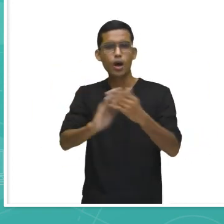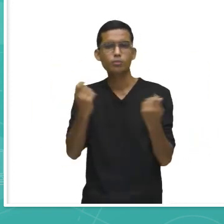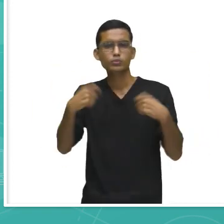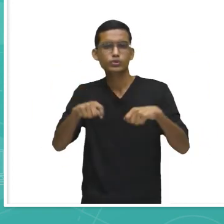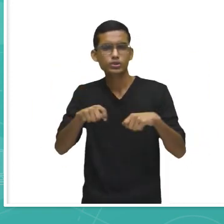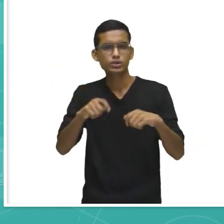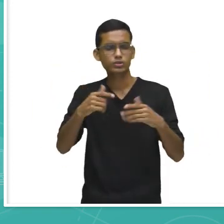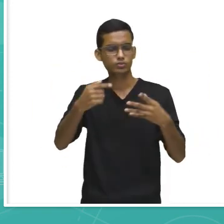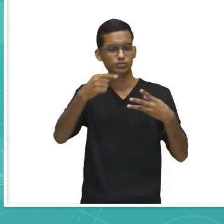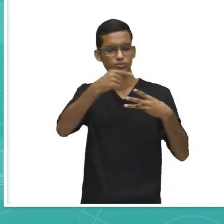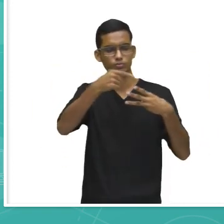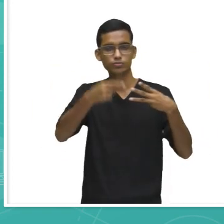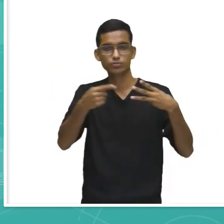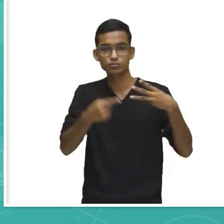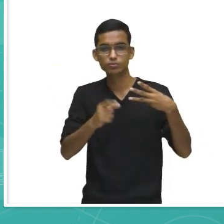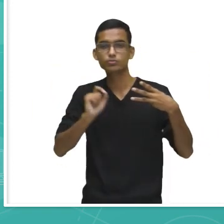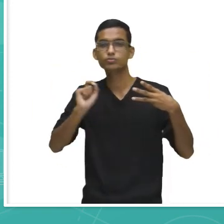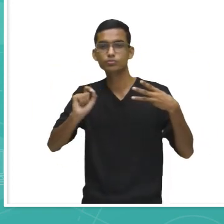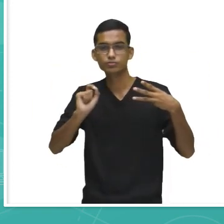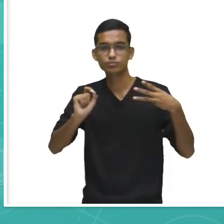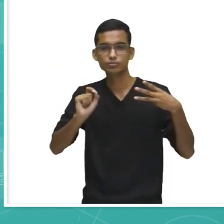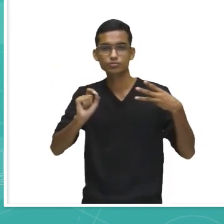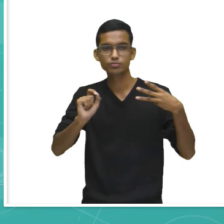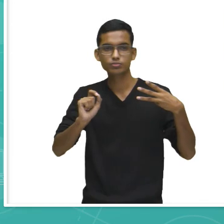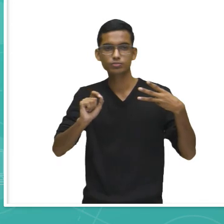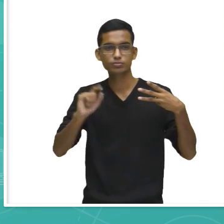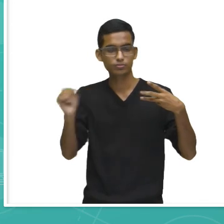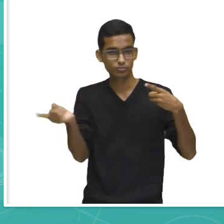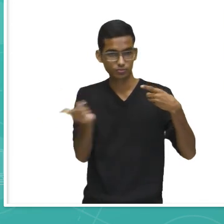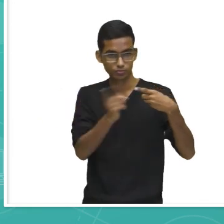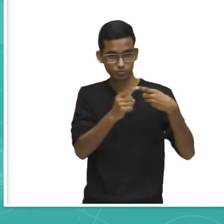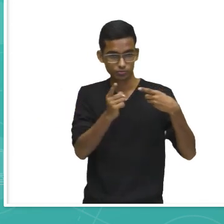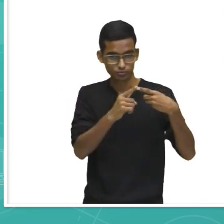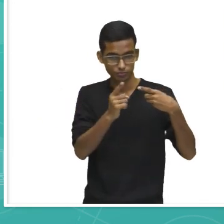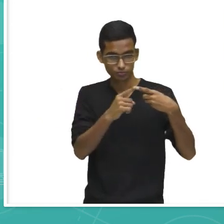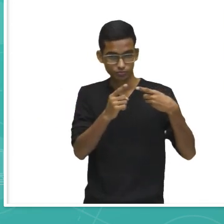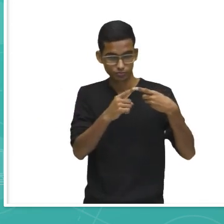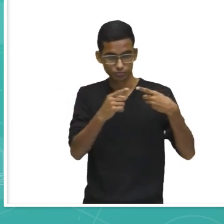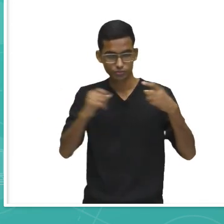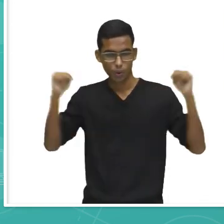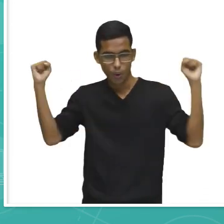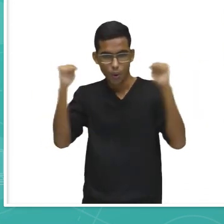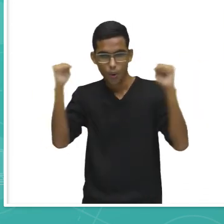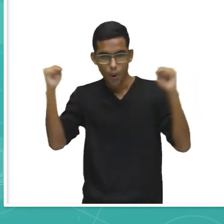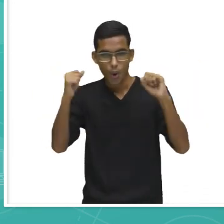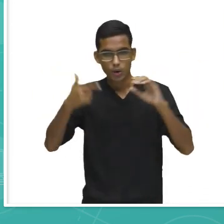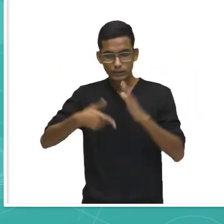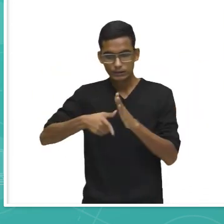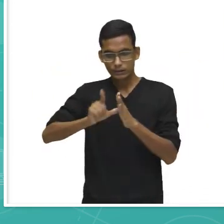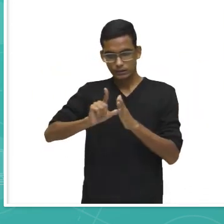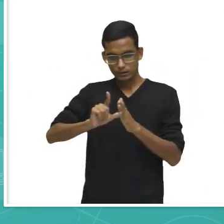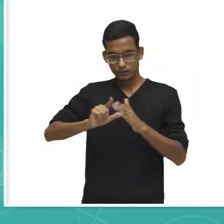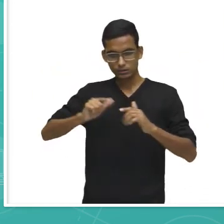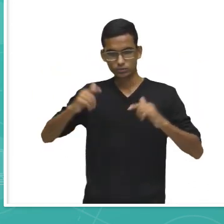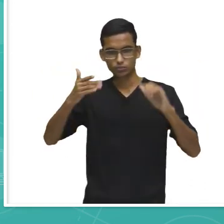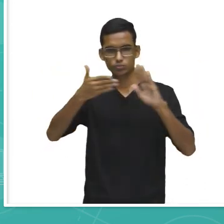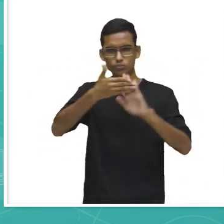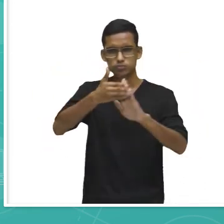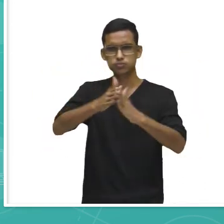Para o nosso gabarito, pode ser dividida em ginástica preparatória, né, que é aquela